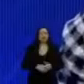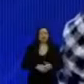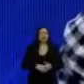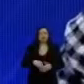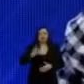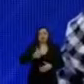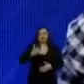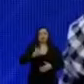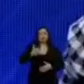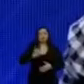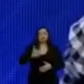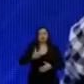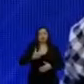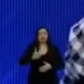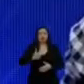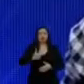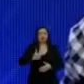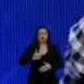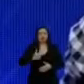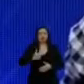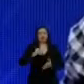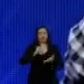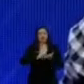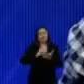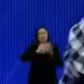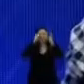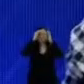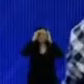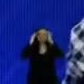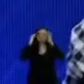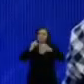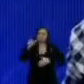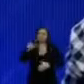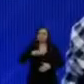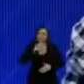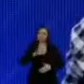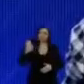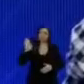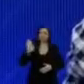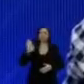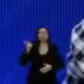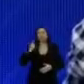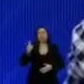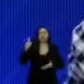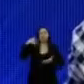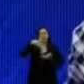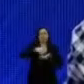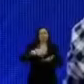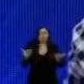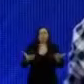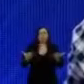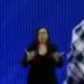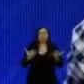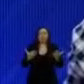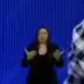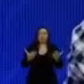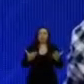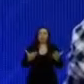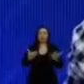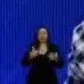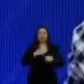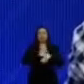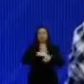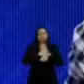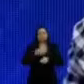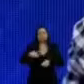primeiramente foi uma grande falta de respeito do candidato não comparecer aqui hoje para falar para